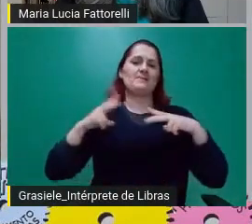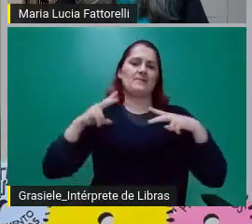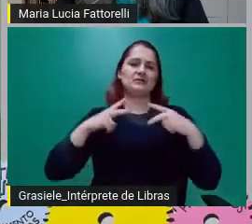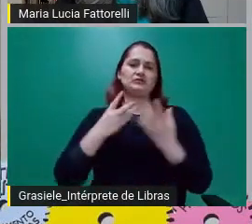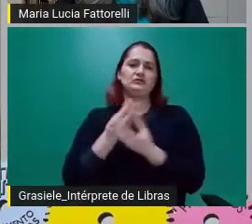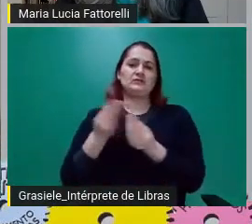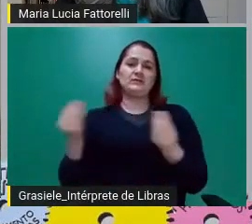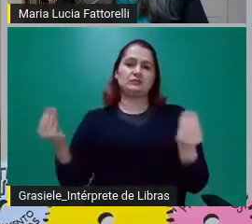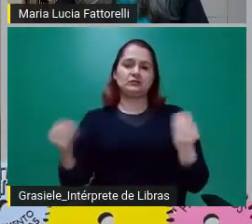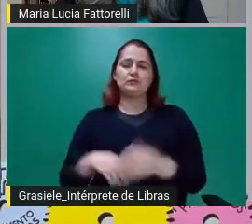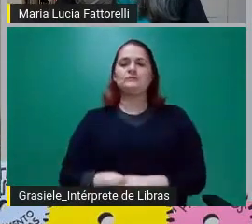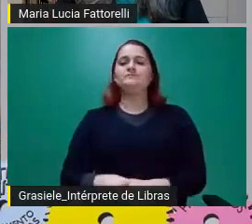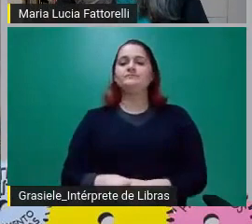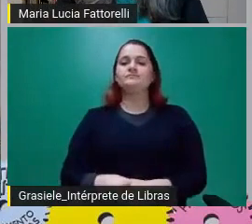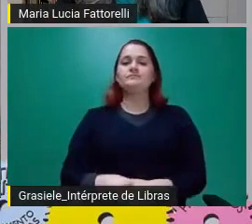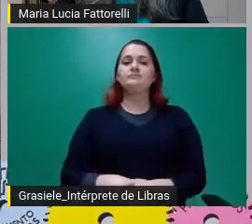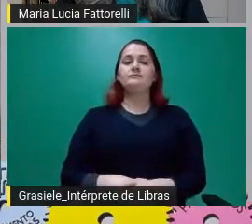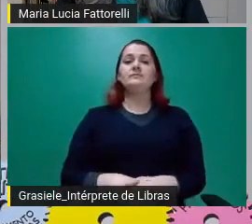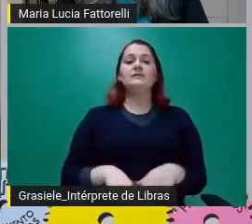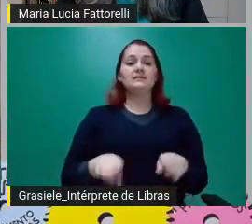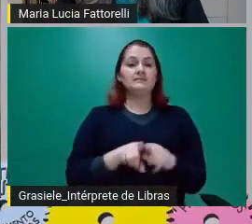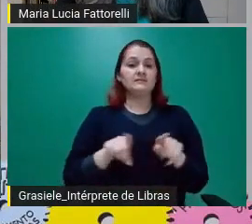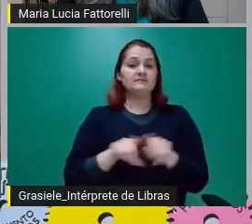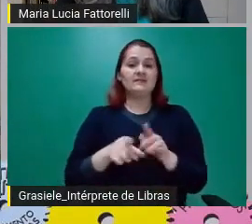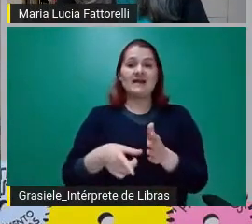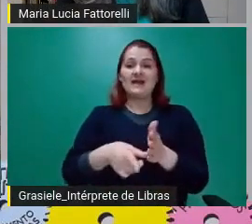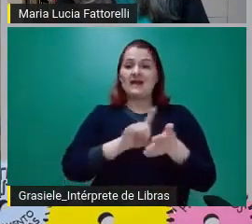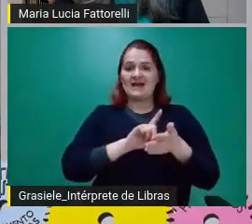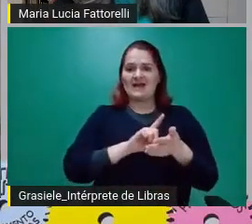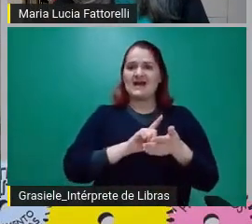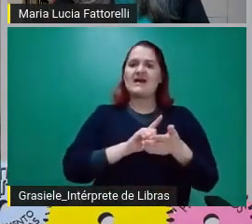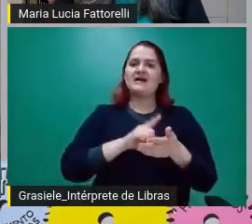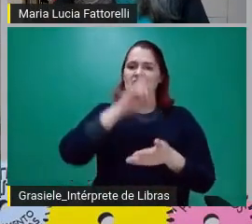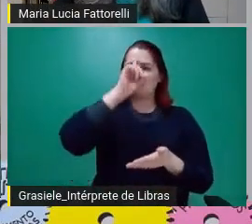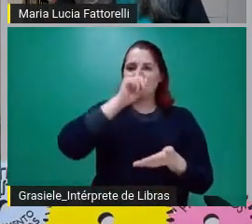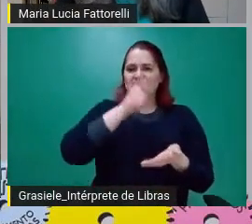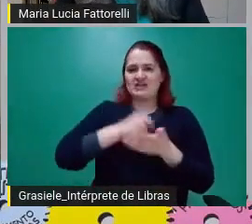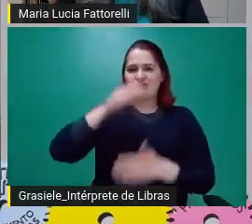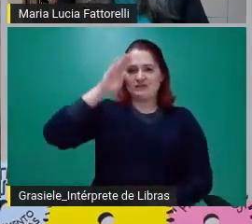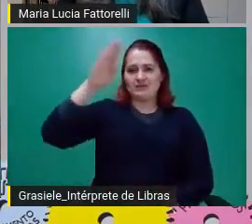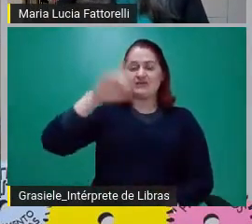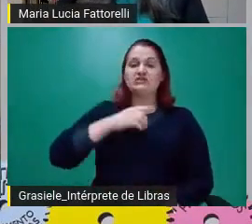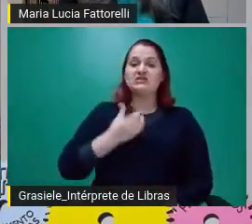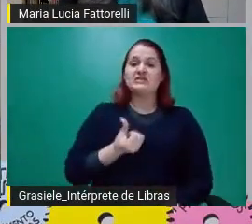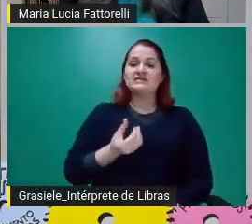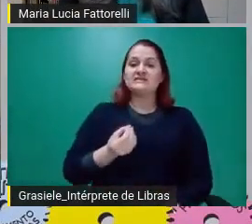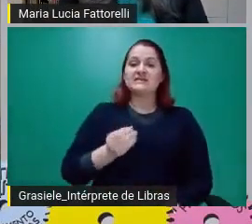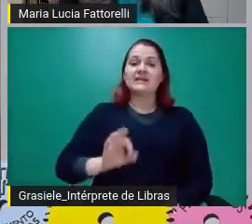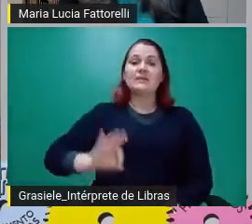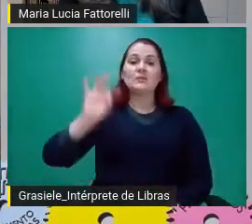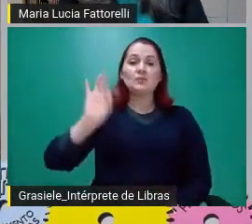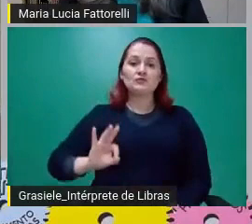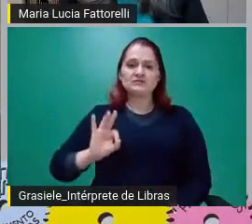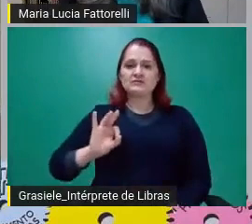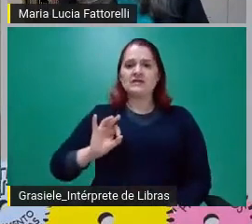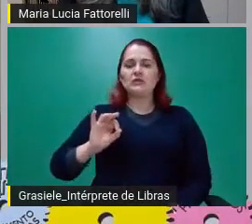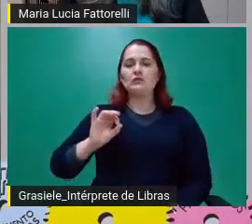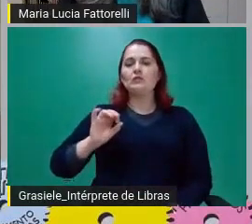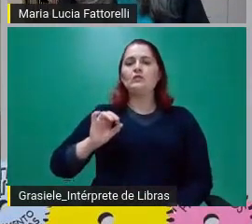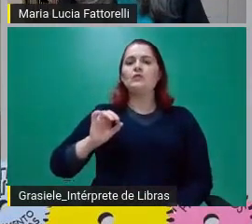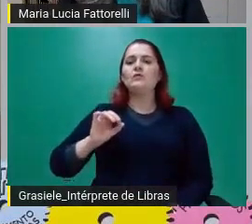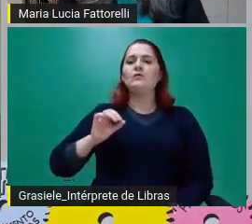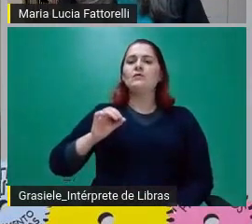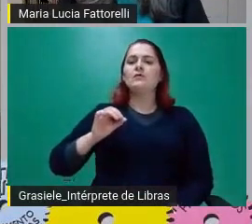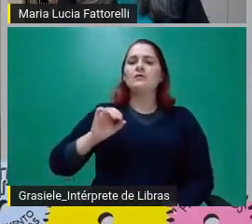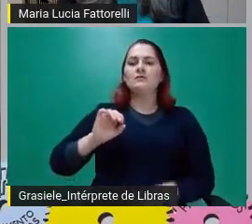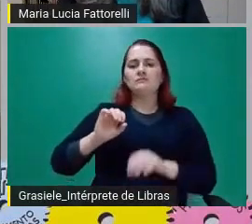mais de 60% das instituições de ensino superior eram públicas, e já nos anos de 1990 há uma